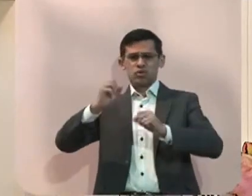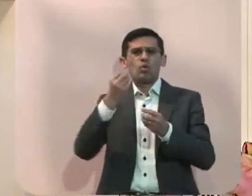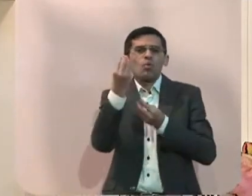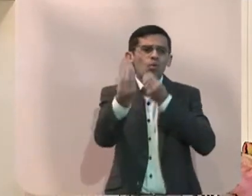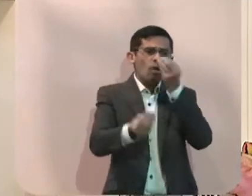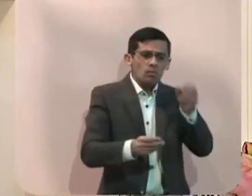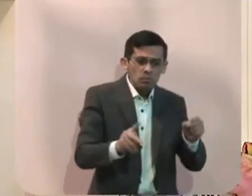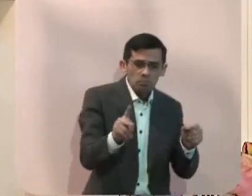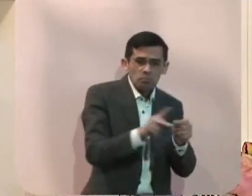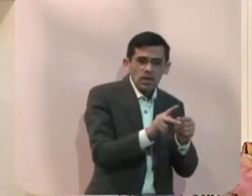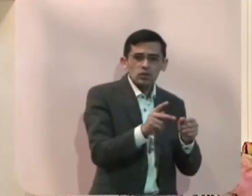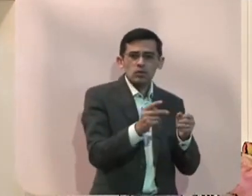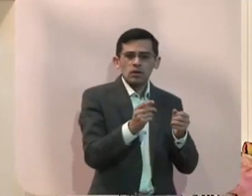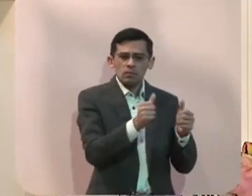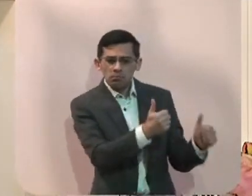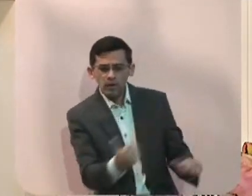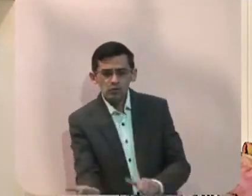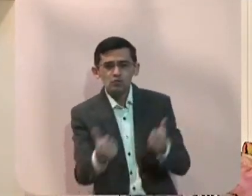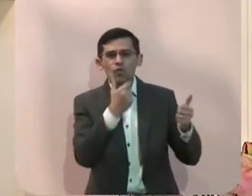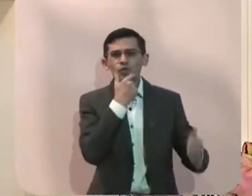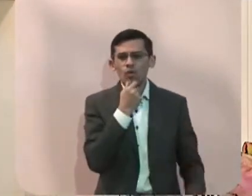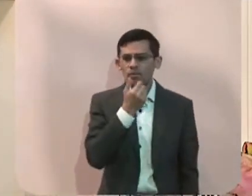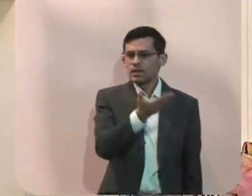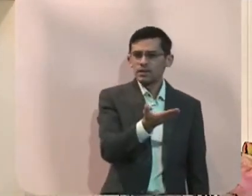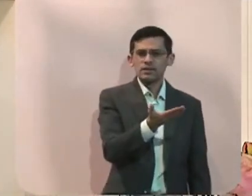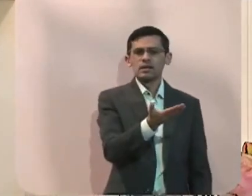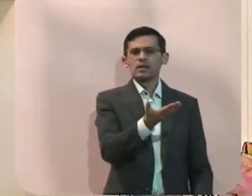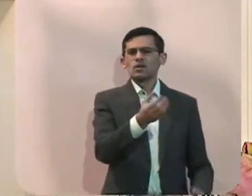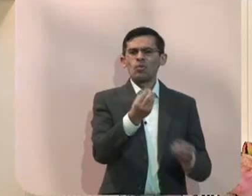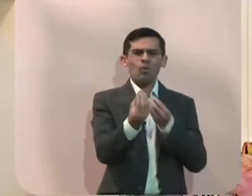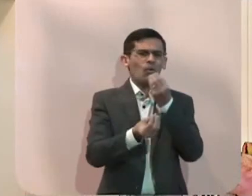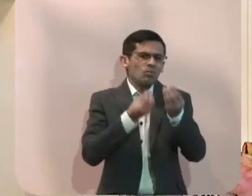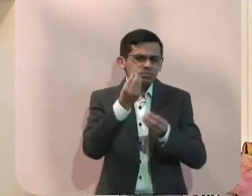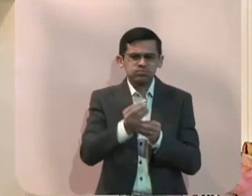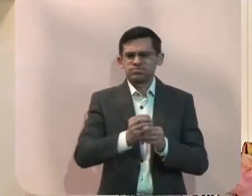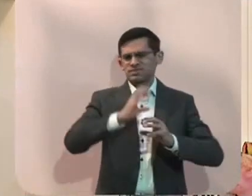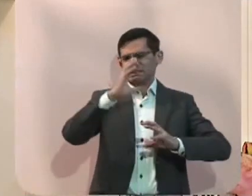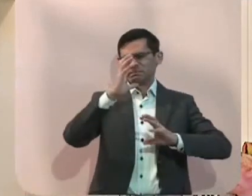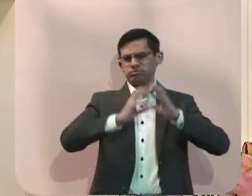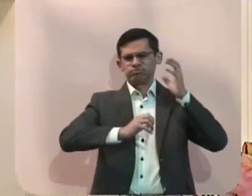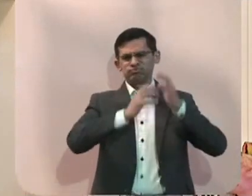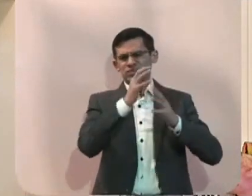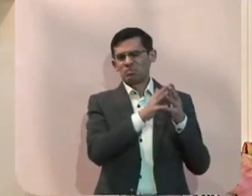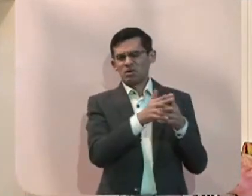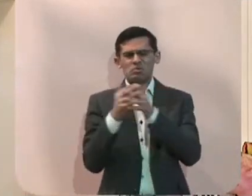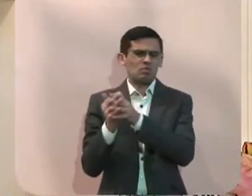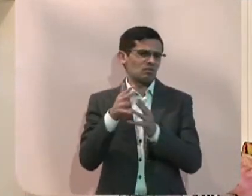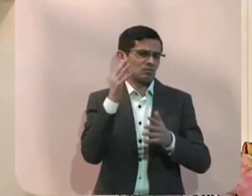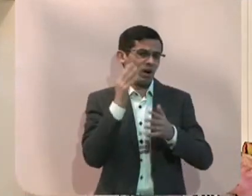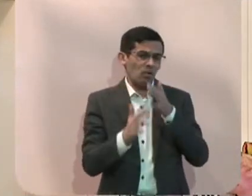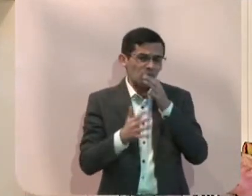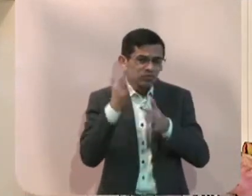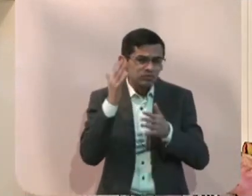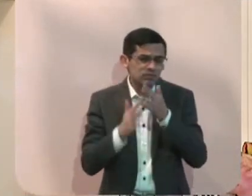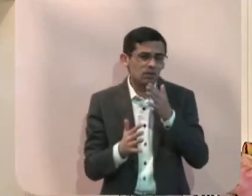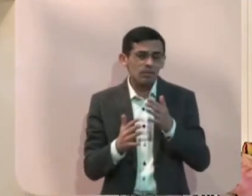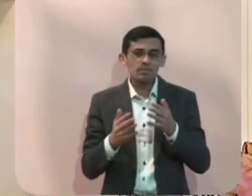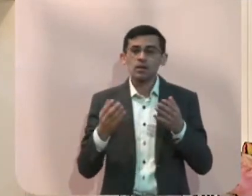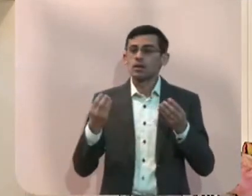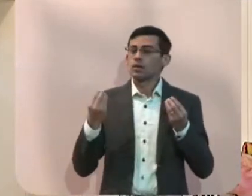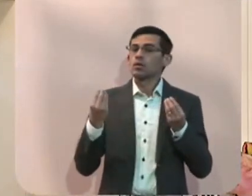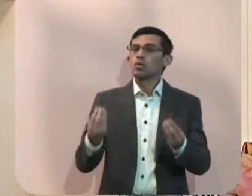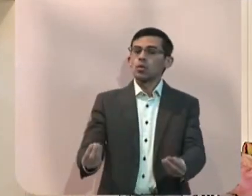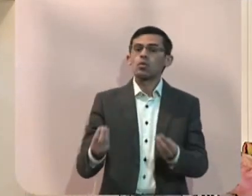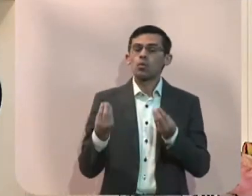batizou gentio? Nós não tomamos a decisão na assembleia, como é que fica isso e tal, aquela coisa toda. Eu falei assim, como é